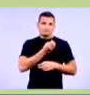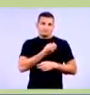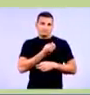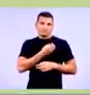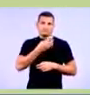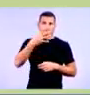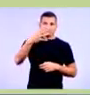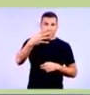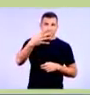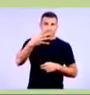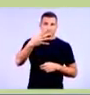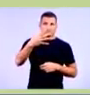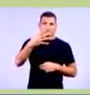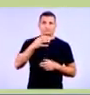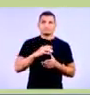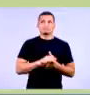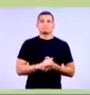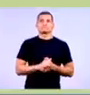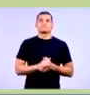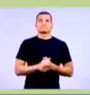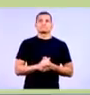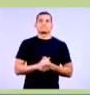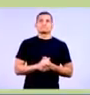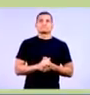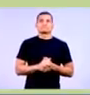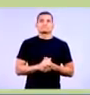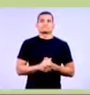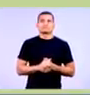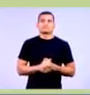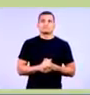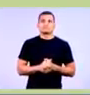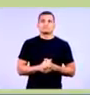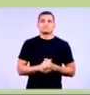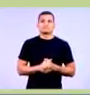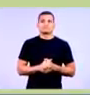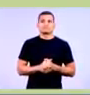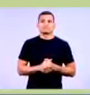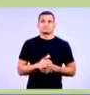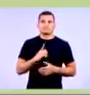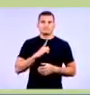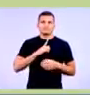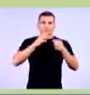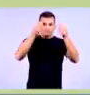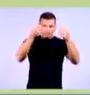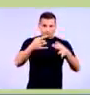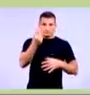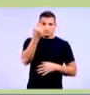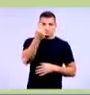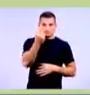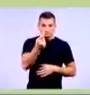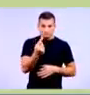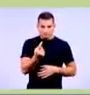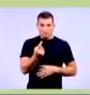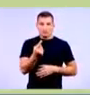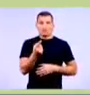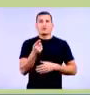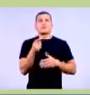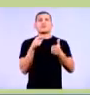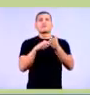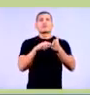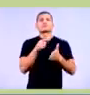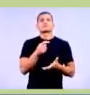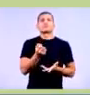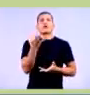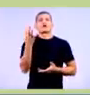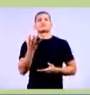se refere a 4 questões. E aqui tem dizendo, ó, cada questão, a pontuação que vale e tudo mais.